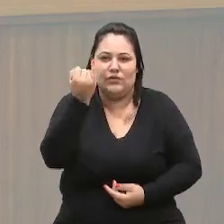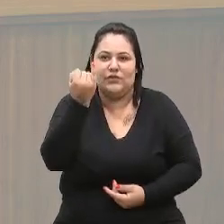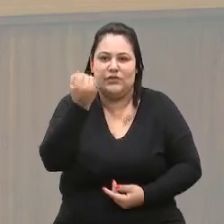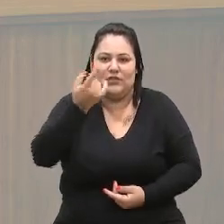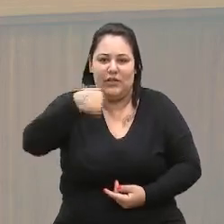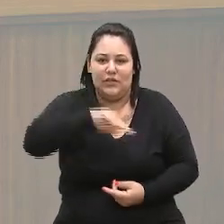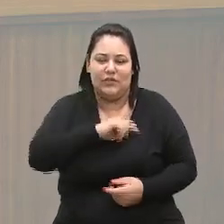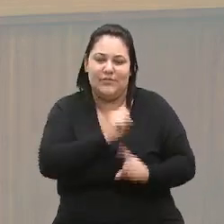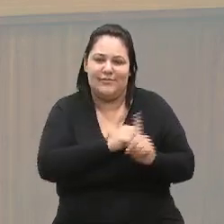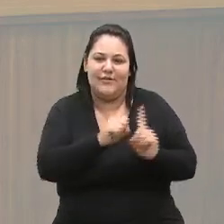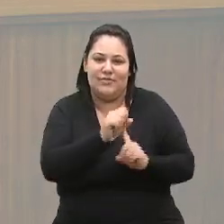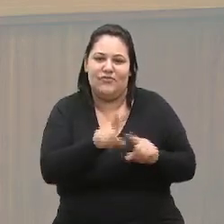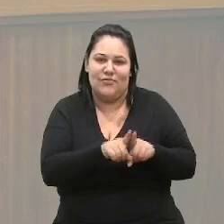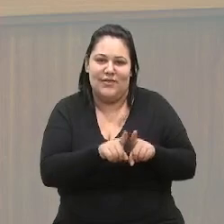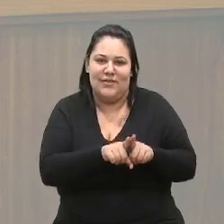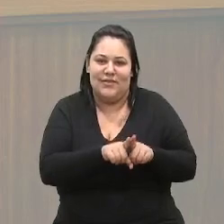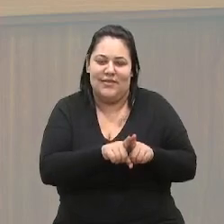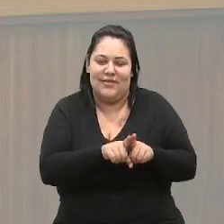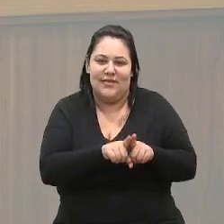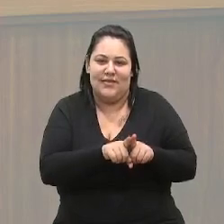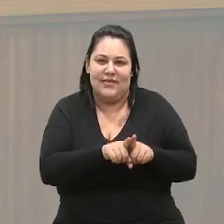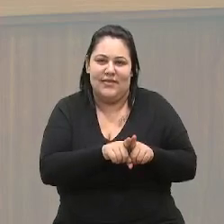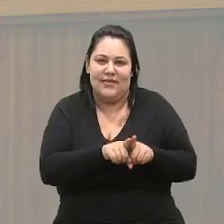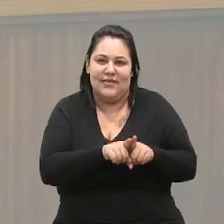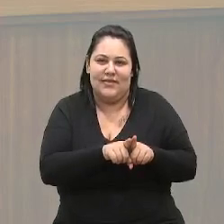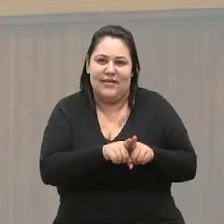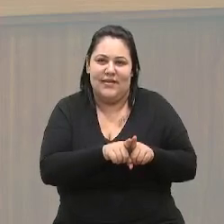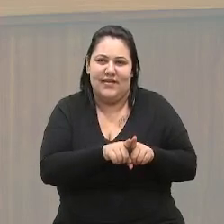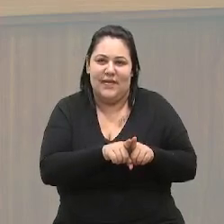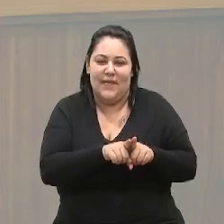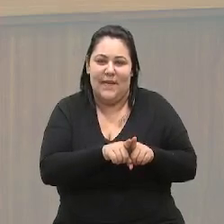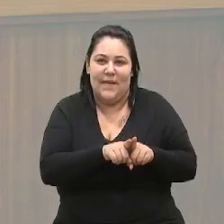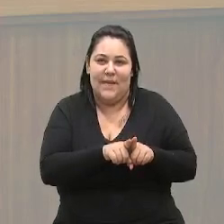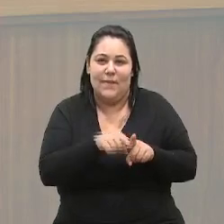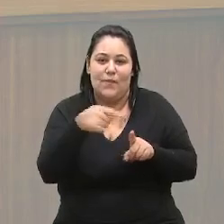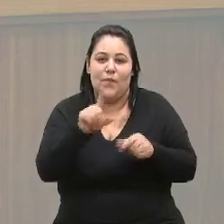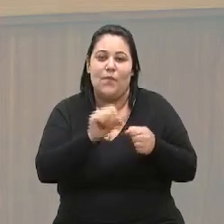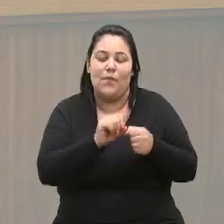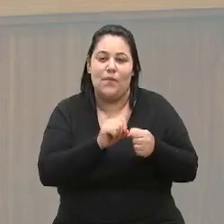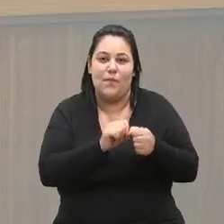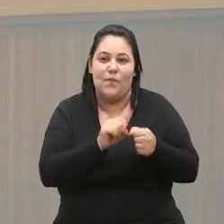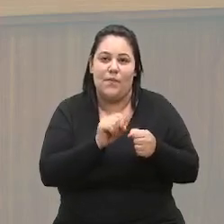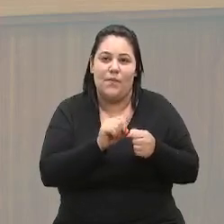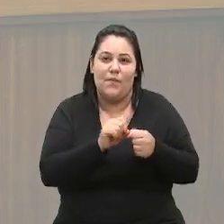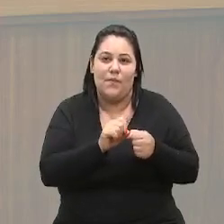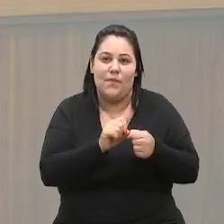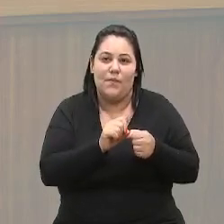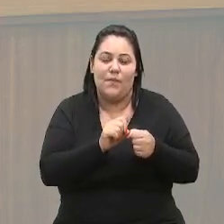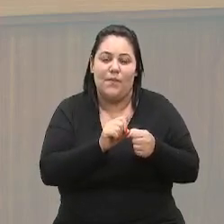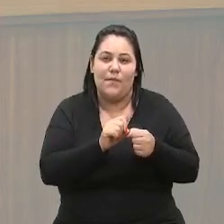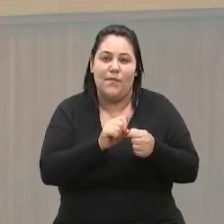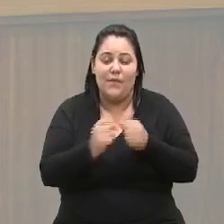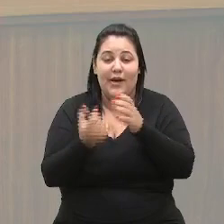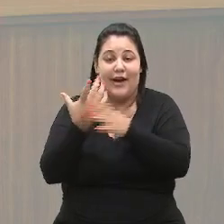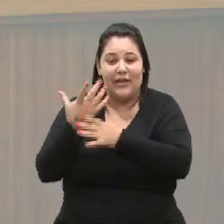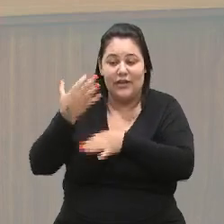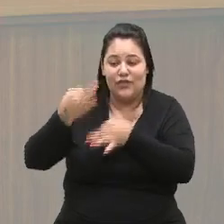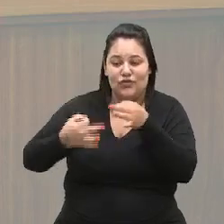nossa sociedade. Ela promove a justiça social,